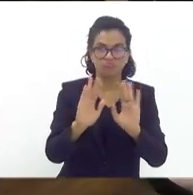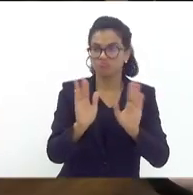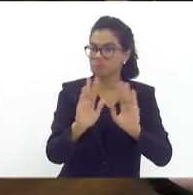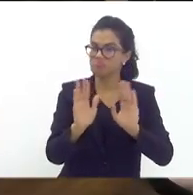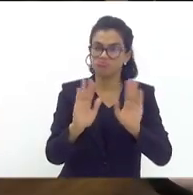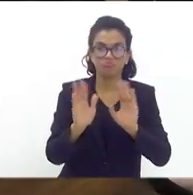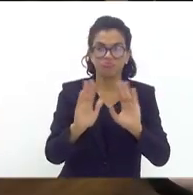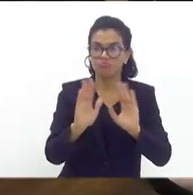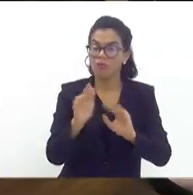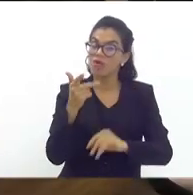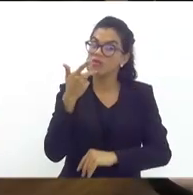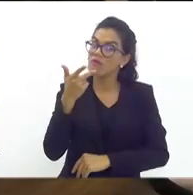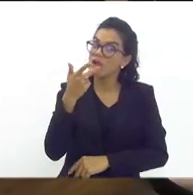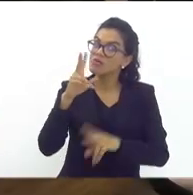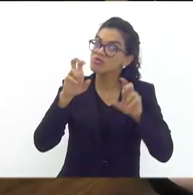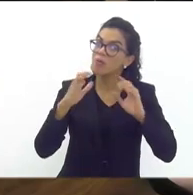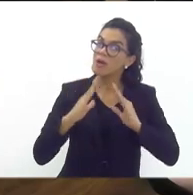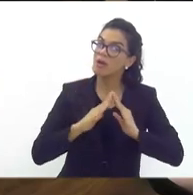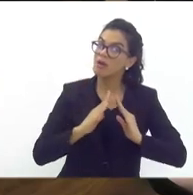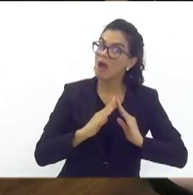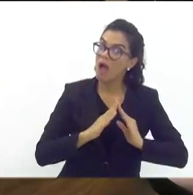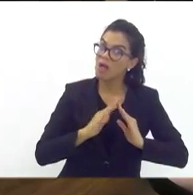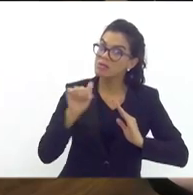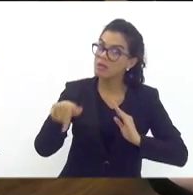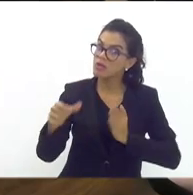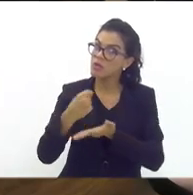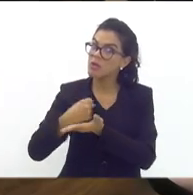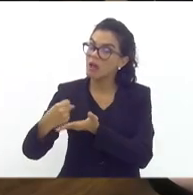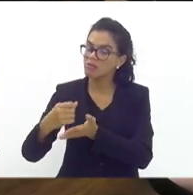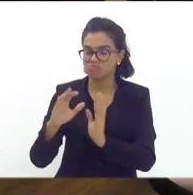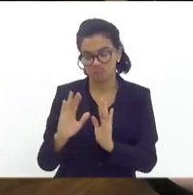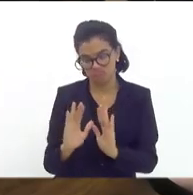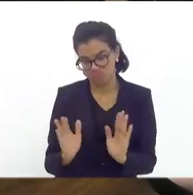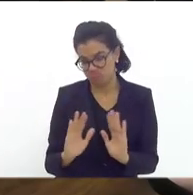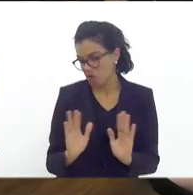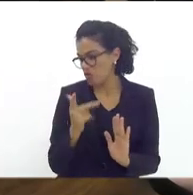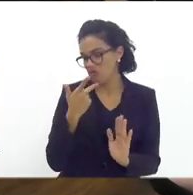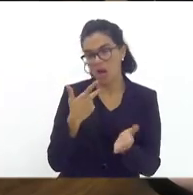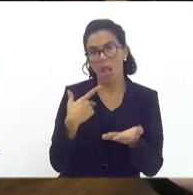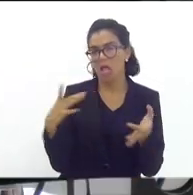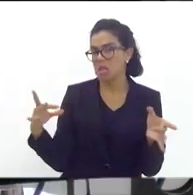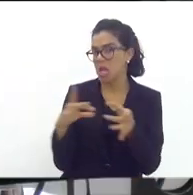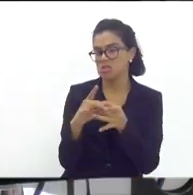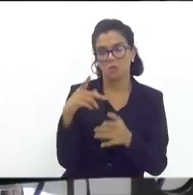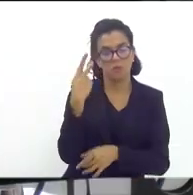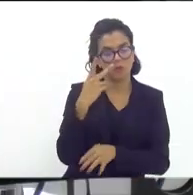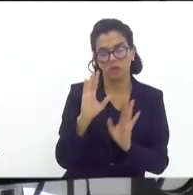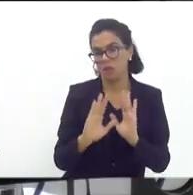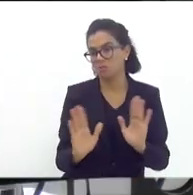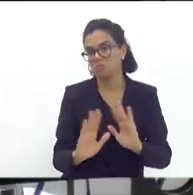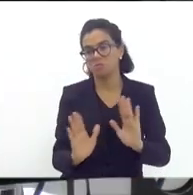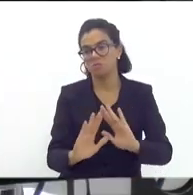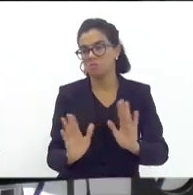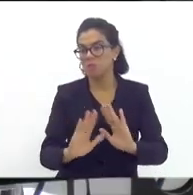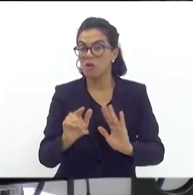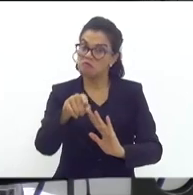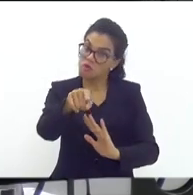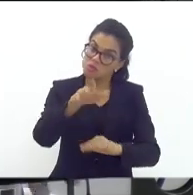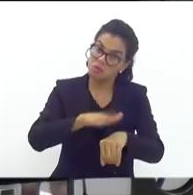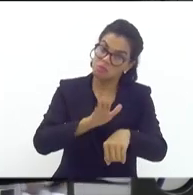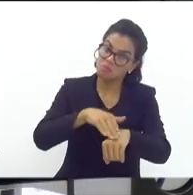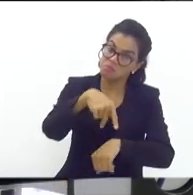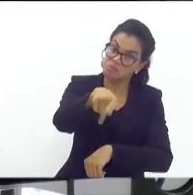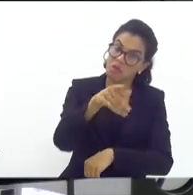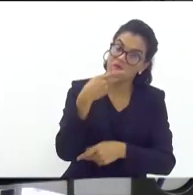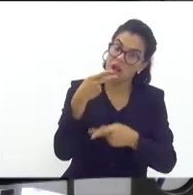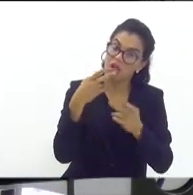tive a questão da residência a matéria só me referindo tô fazendo qualquer tipo de relação política aqui por conta de vossa excelência